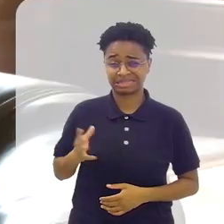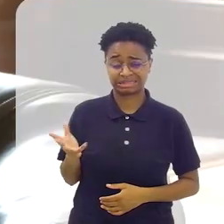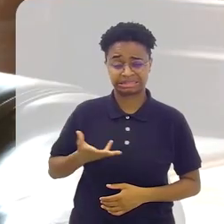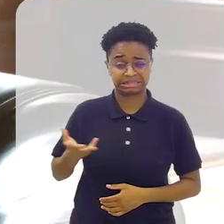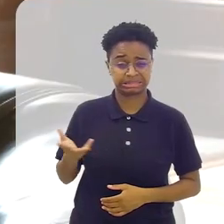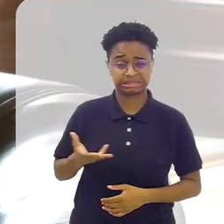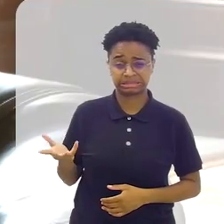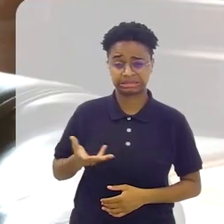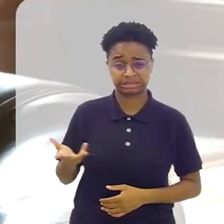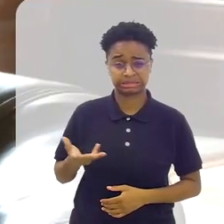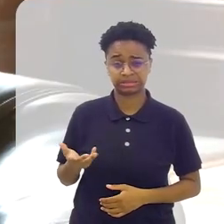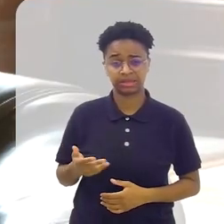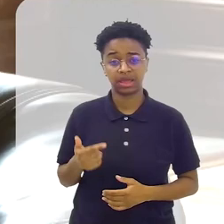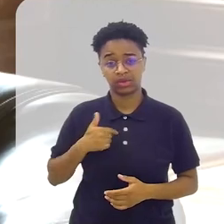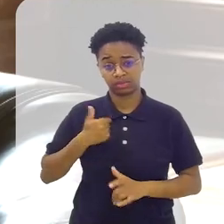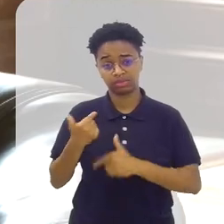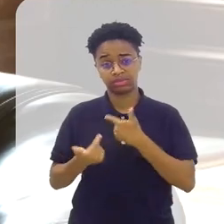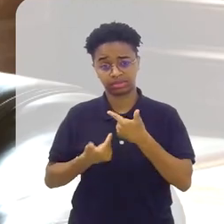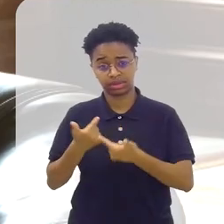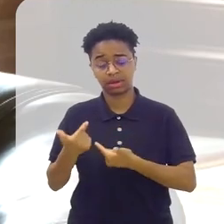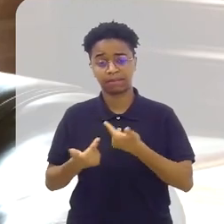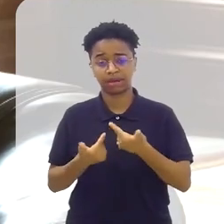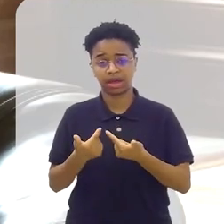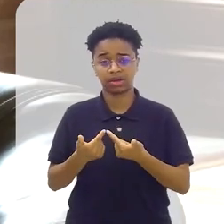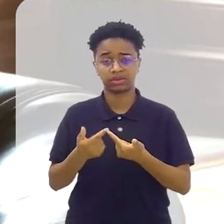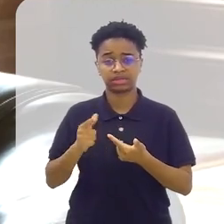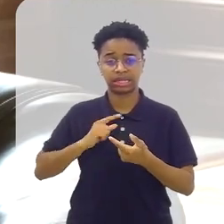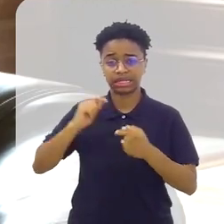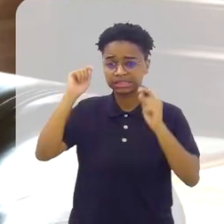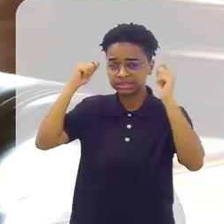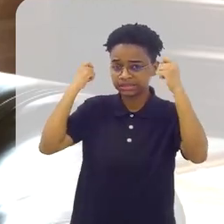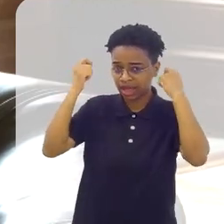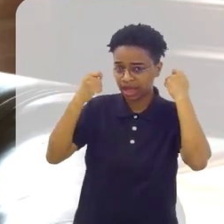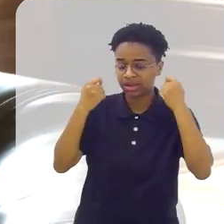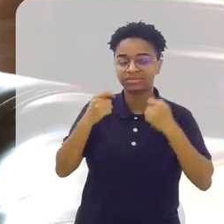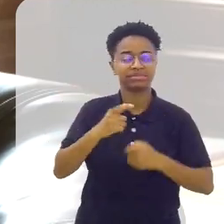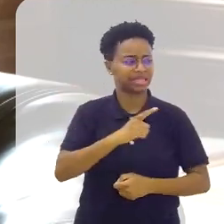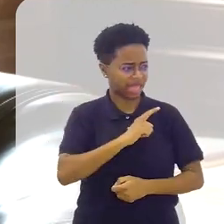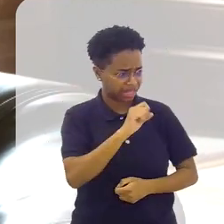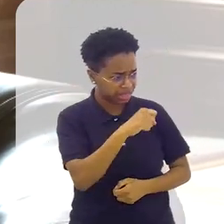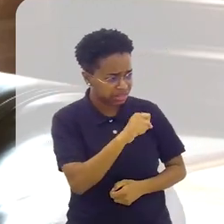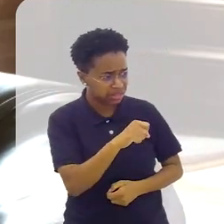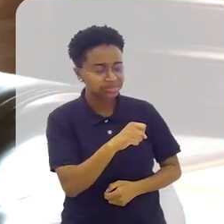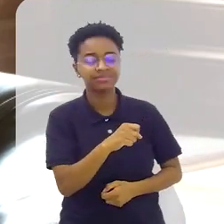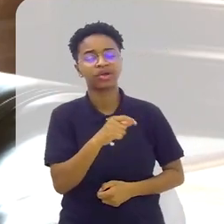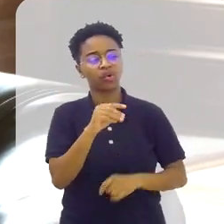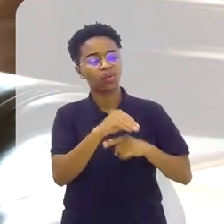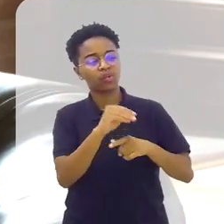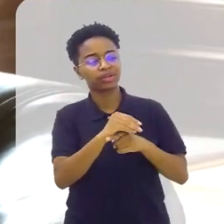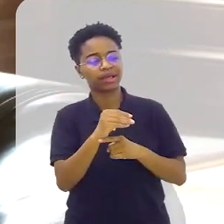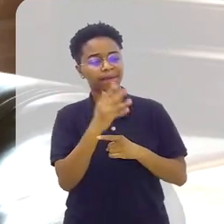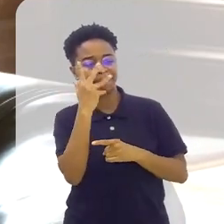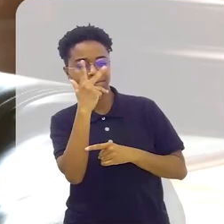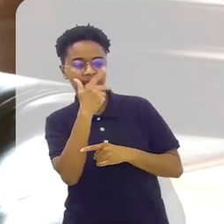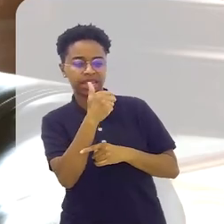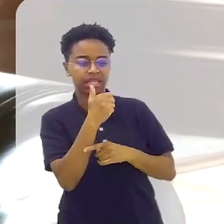eu tenho uma vida né bem corrida eu tenho eu trabalho tem um salão né